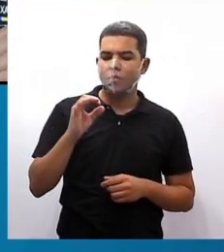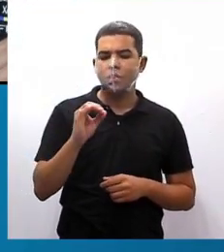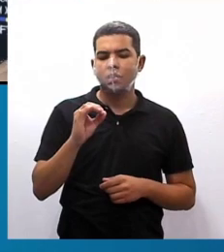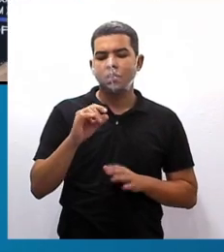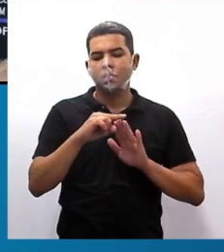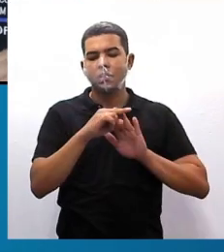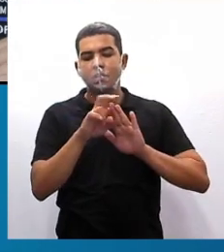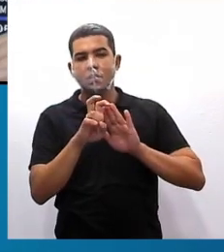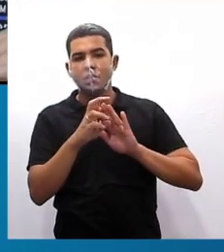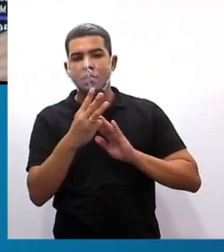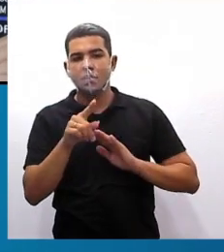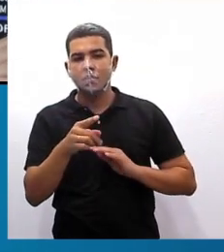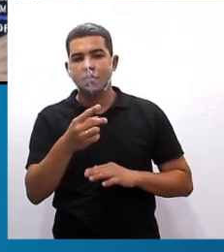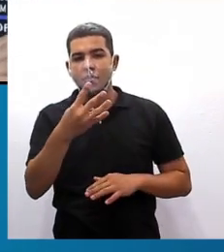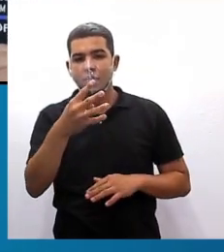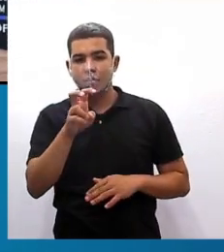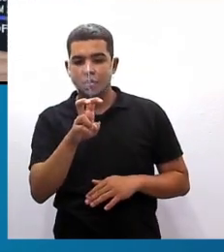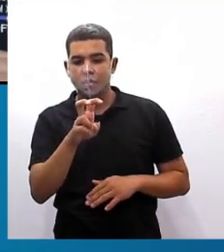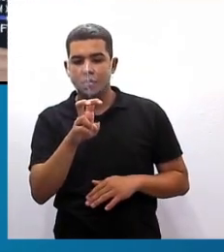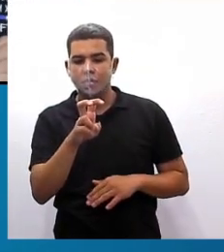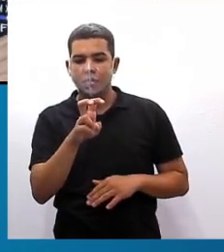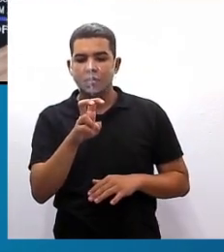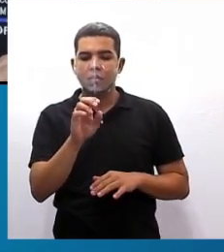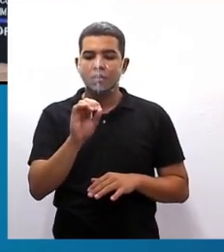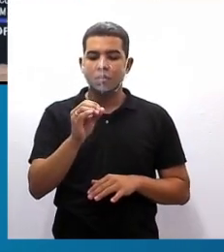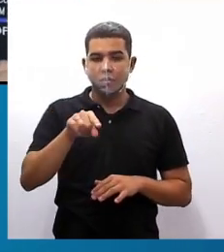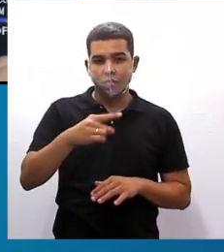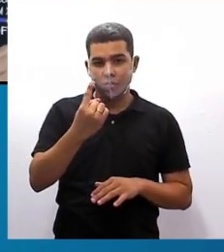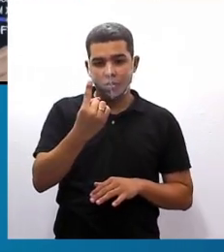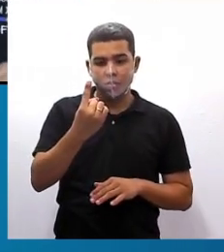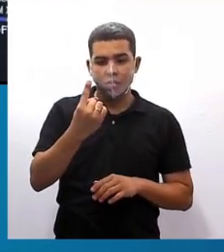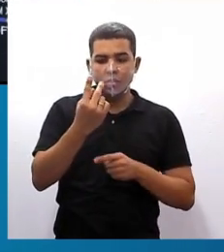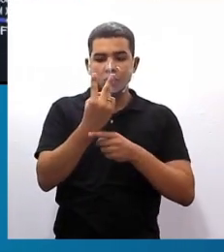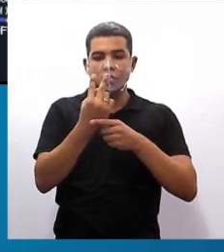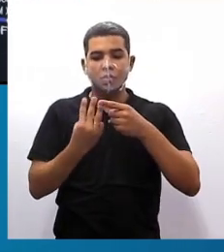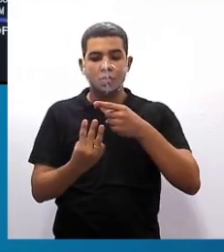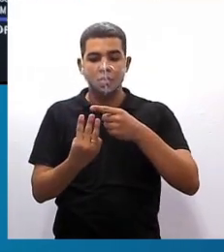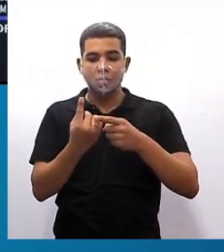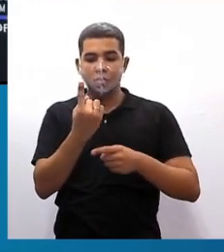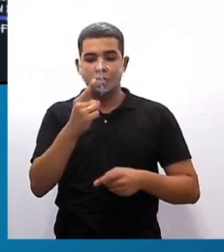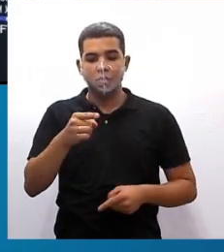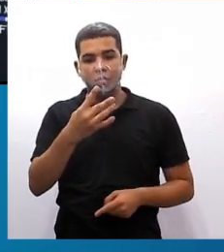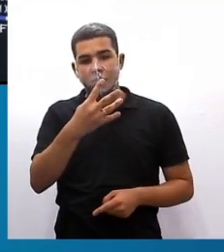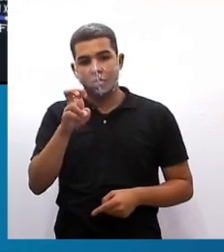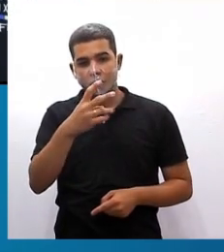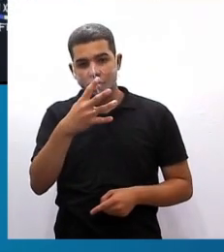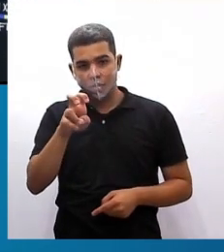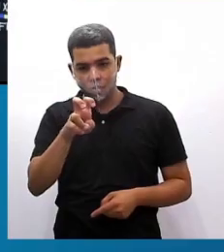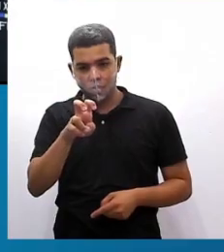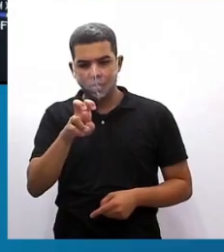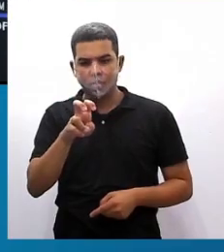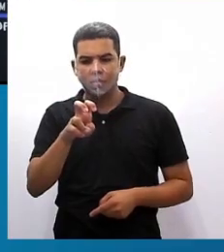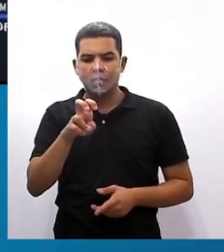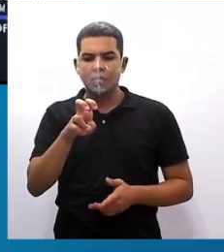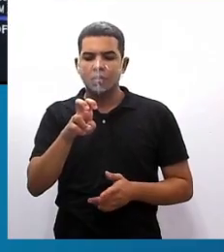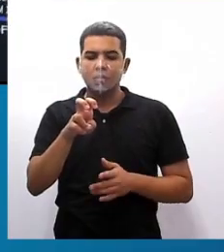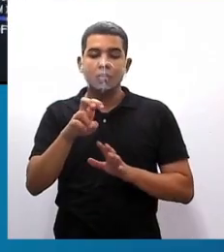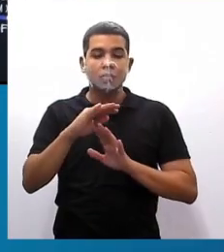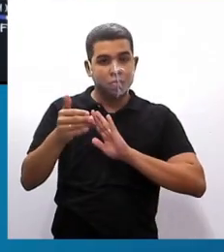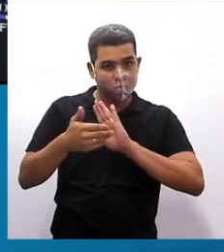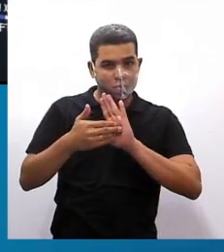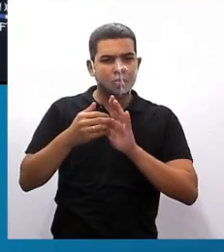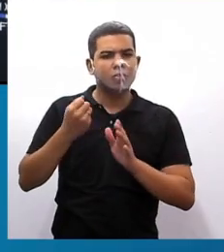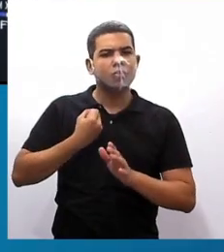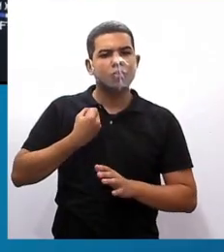0, menos 5, 3,45, 0,1, 2 terços, 1,45, 45. São todos